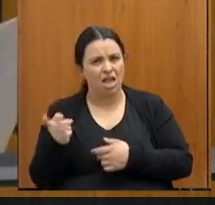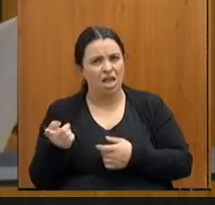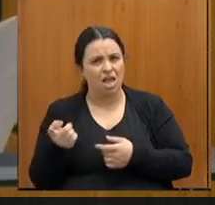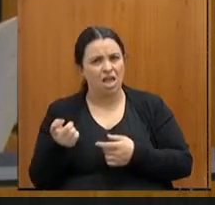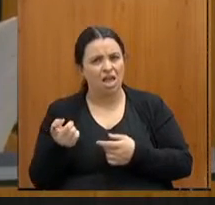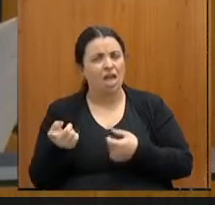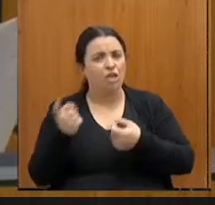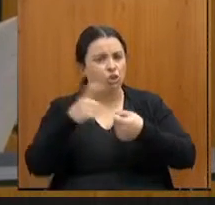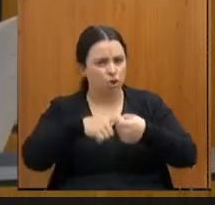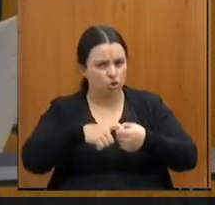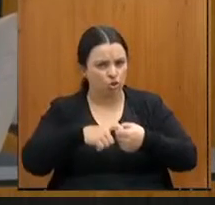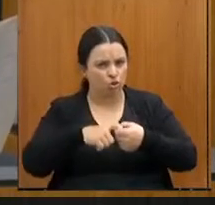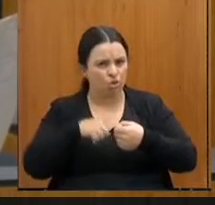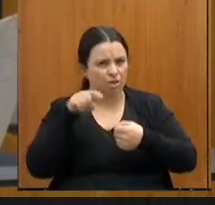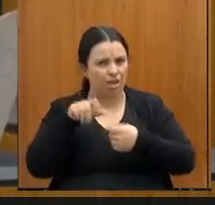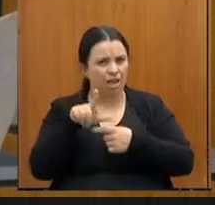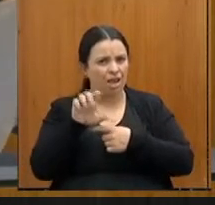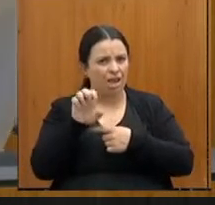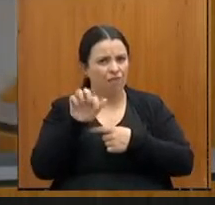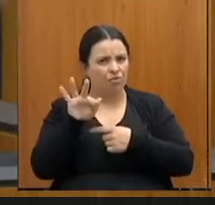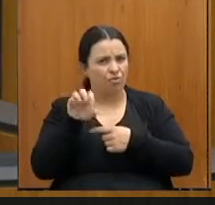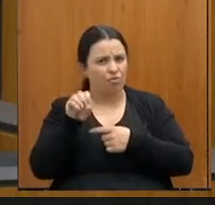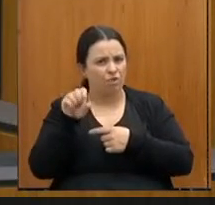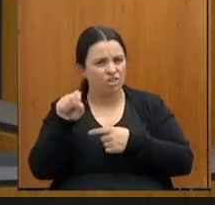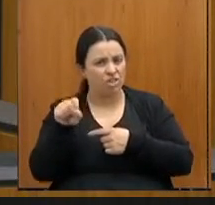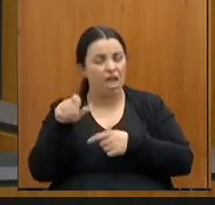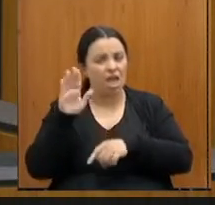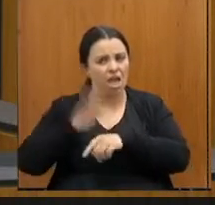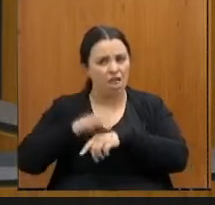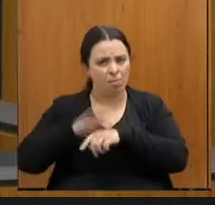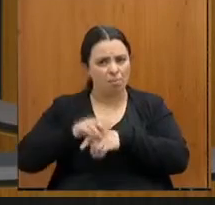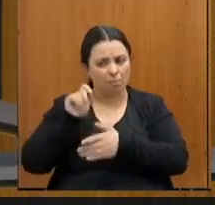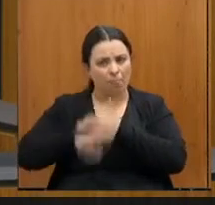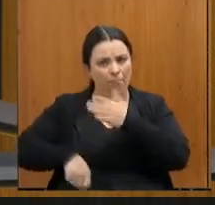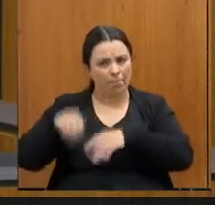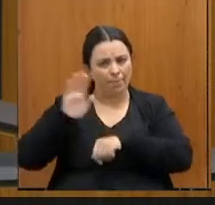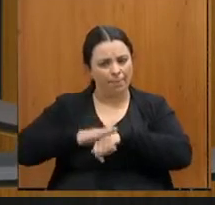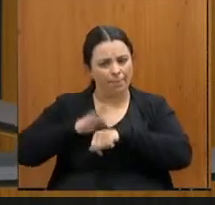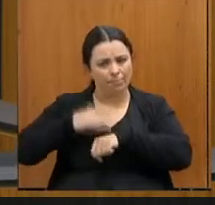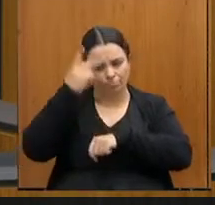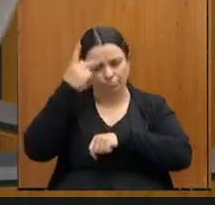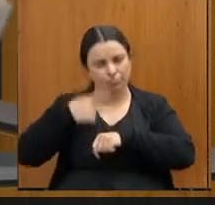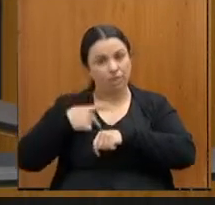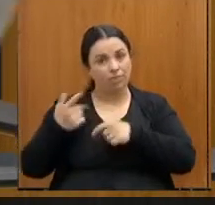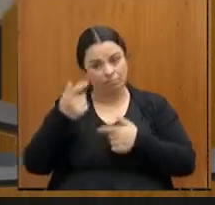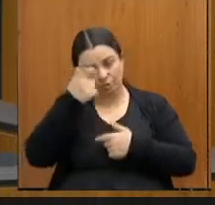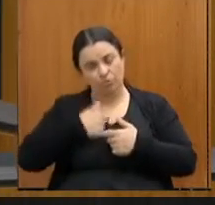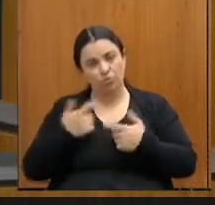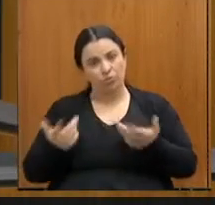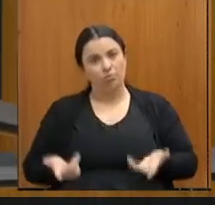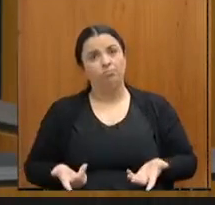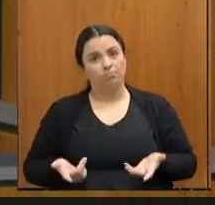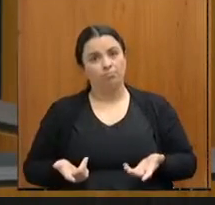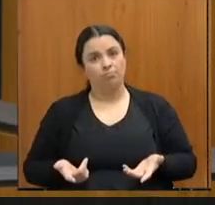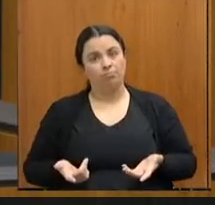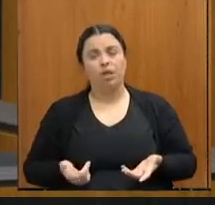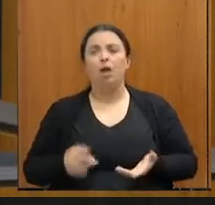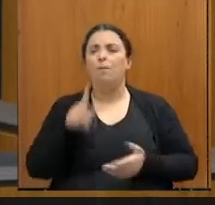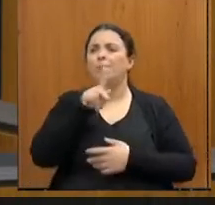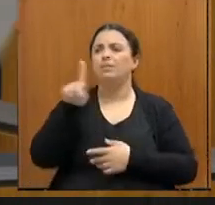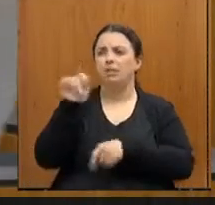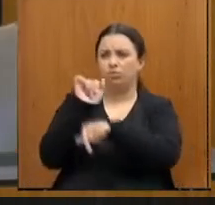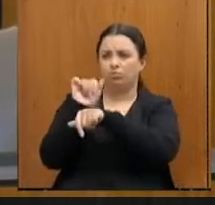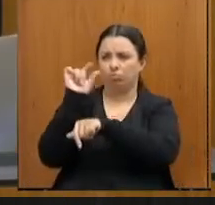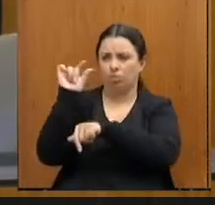ele se contratou né E se o senhor puder nos explicar acho que esse é um segundo. Eu já tô finalizando Presidente